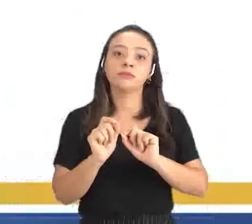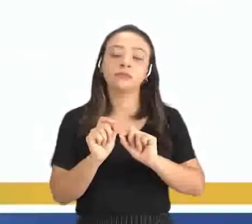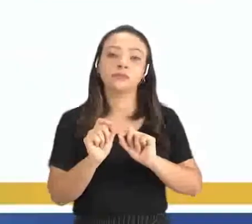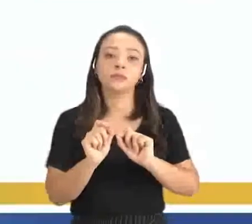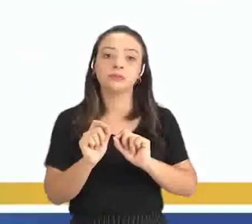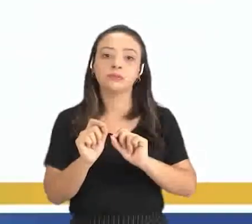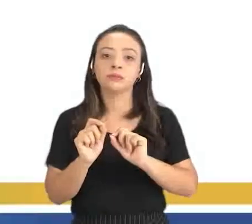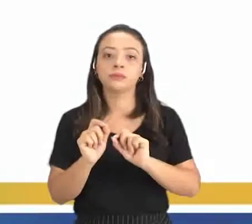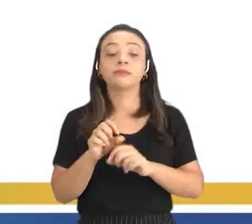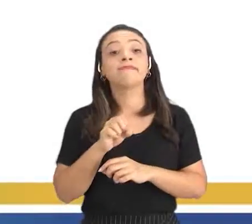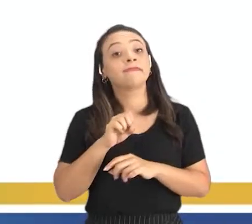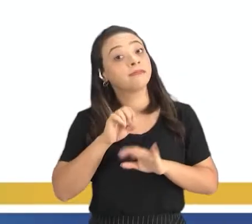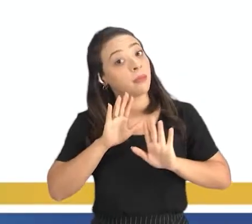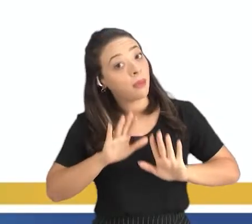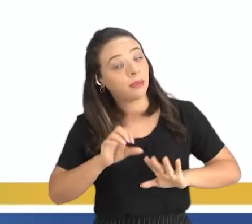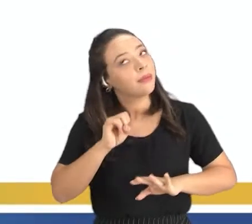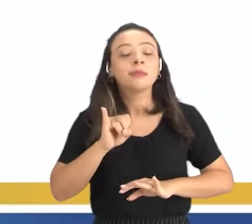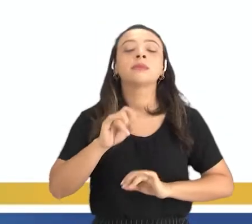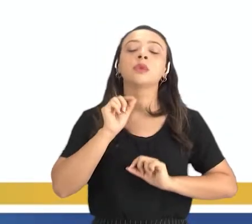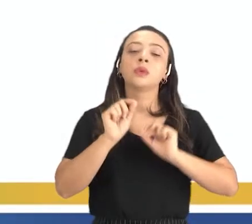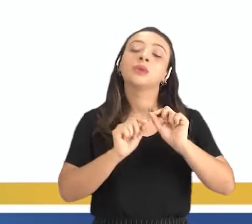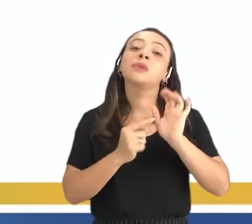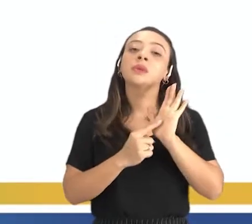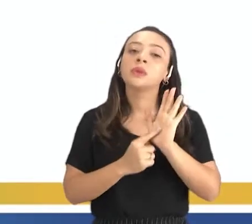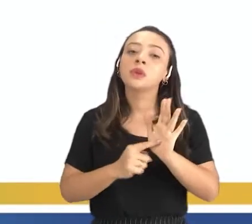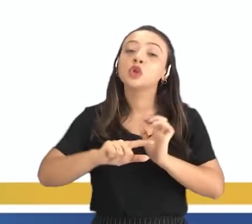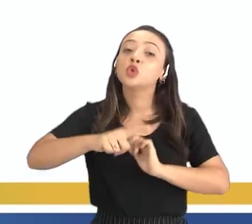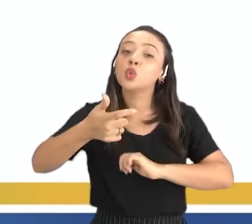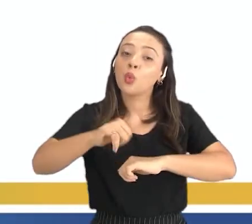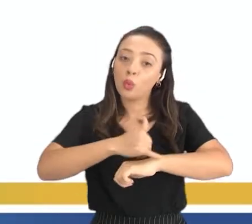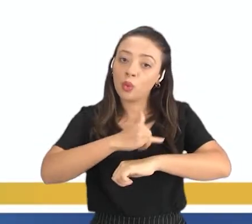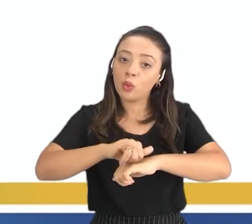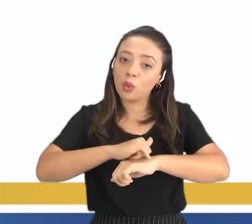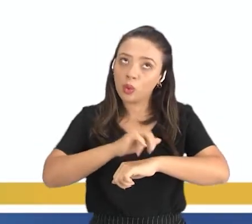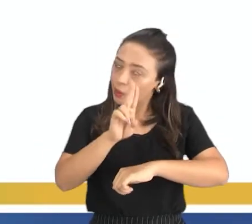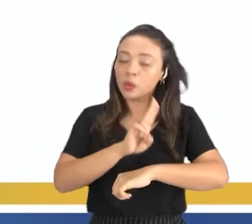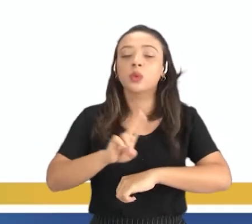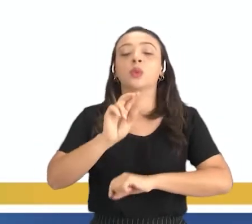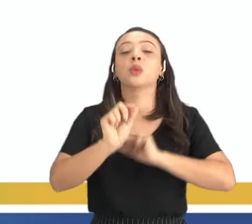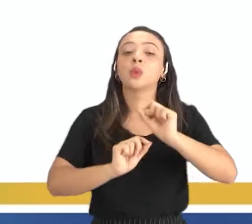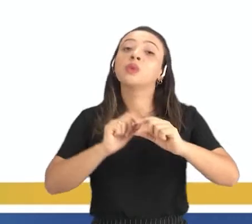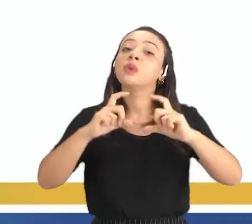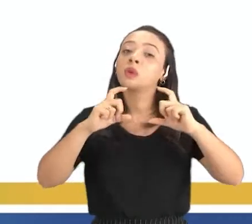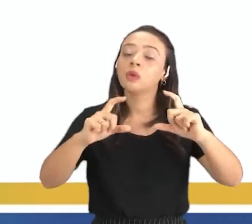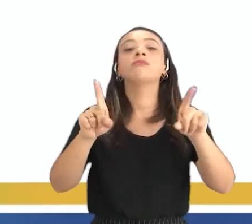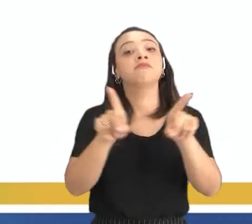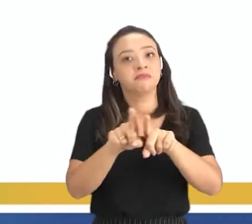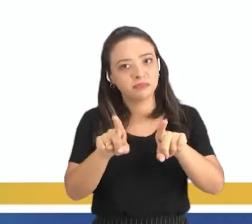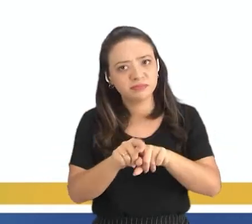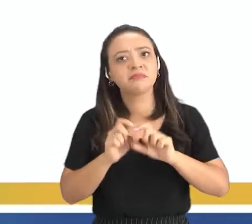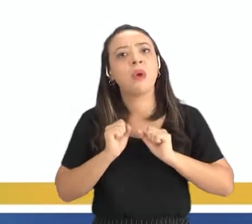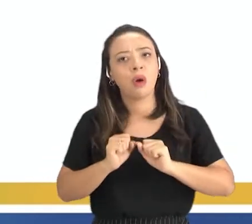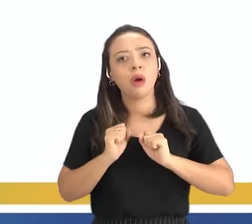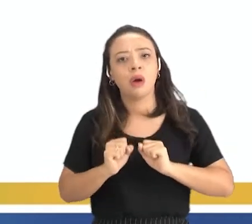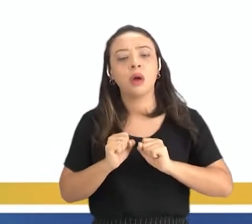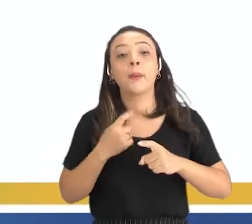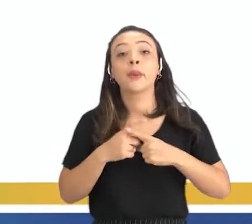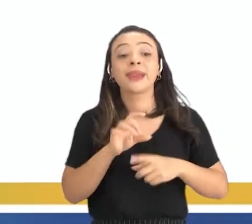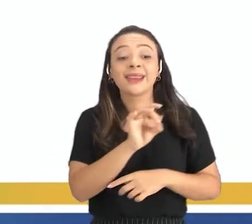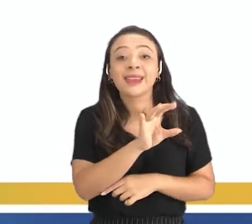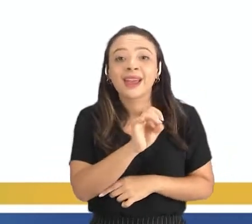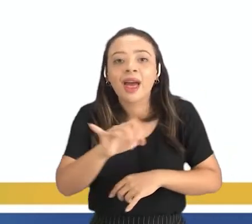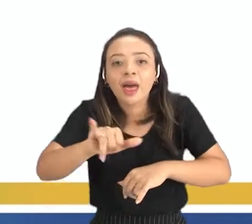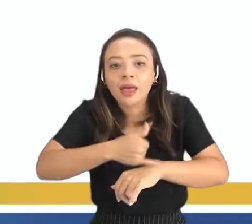bem, mas se a gente quiser representar esse esquema de uma outra forma, utilizando a fórmula, a gente também pode, porque cada esquema